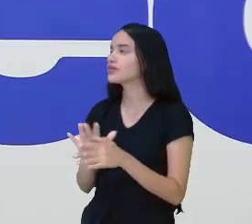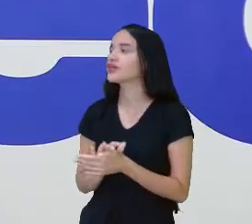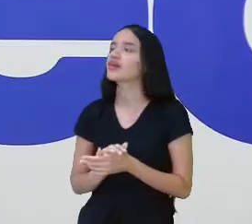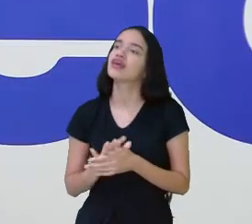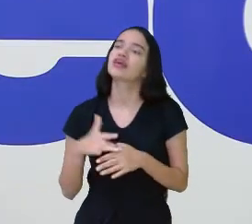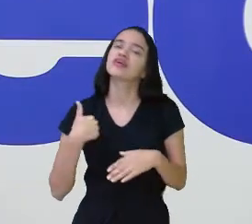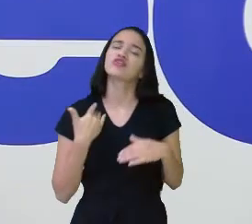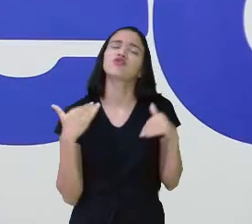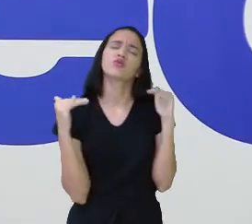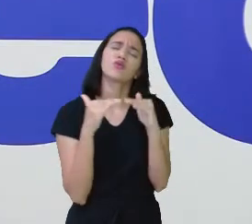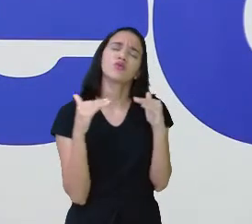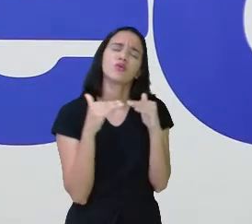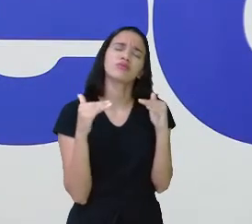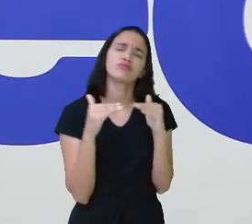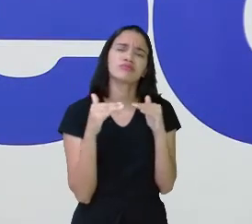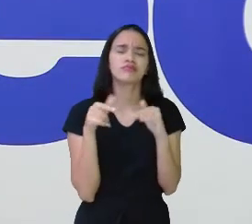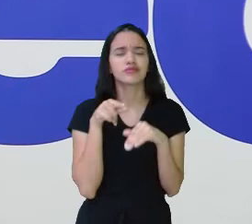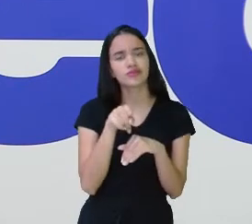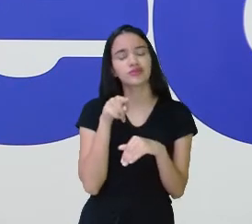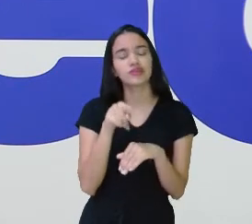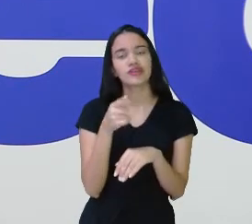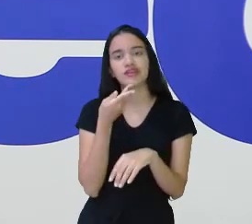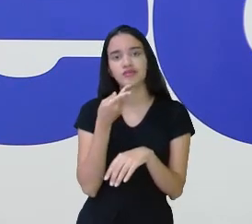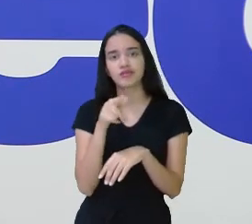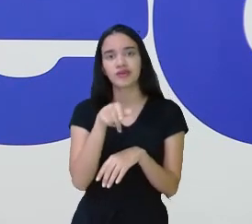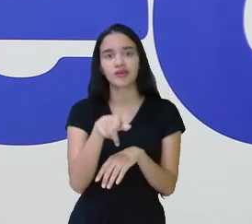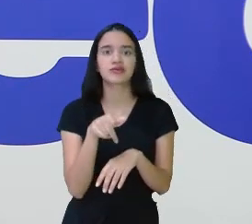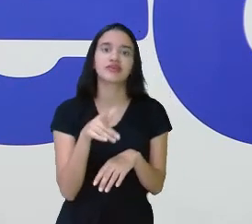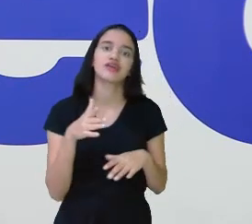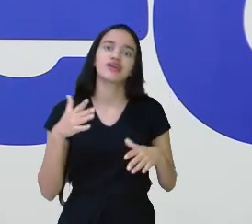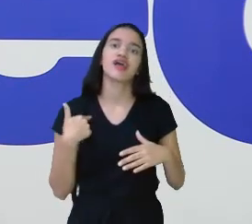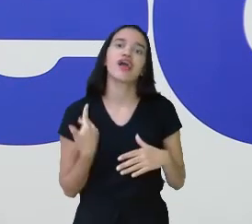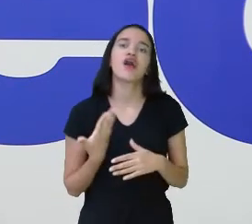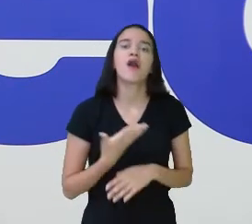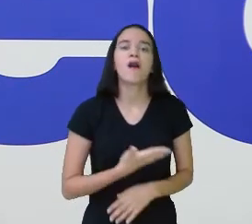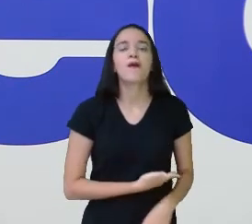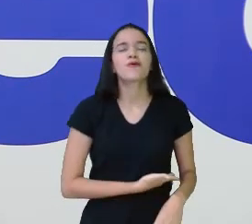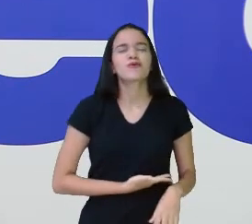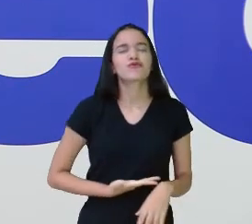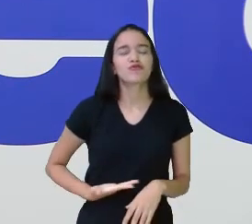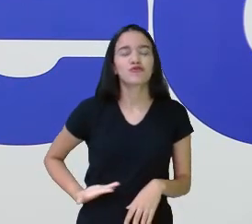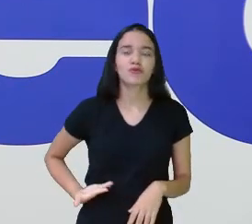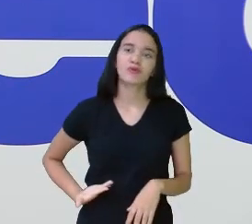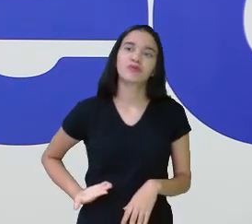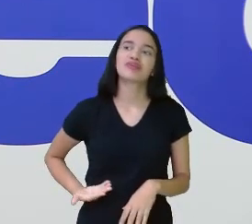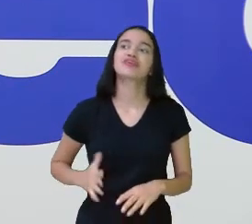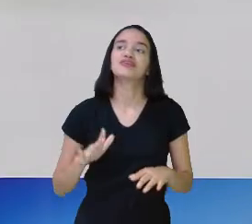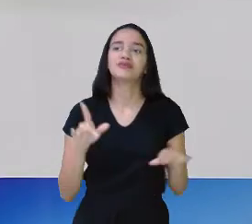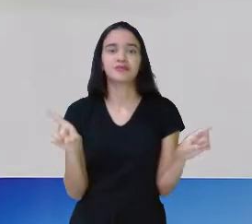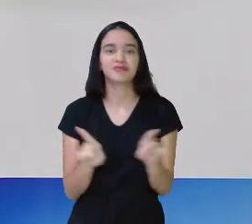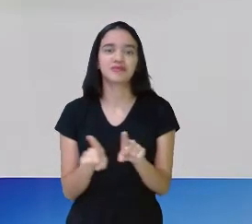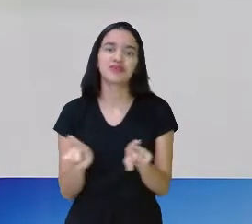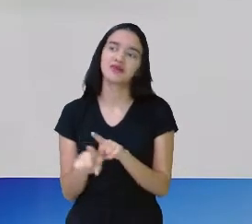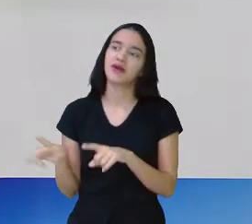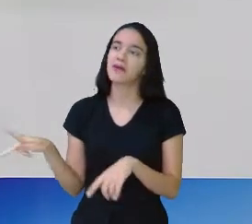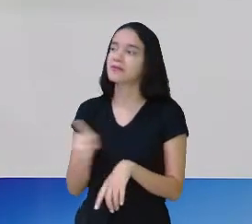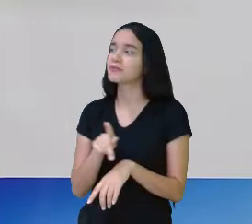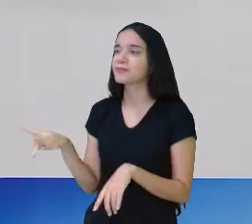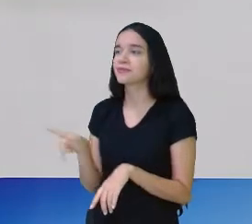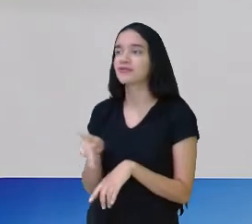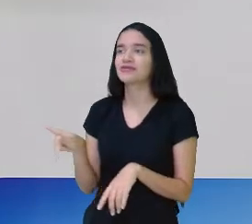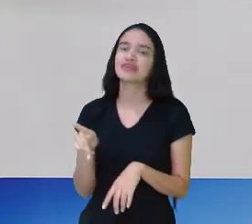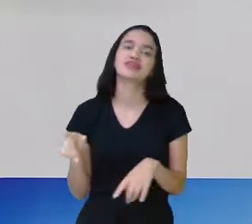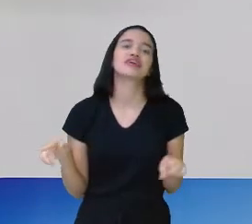Estão concordando com você e disseram que você estava deixando eles com fome, Com com água fome, na né? boca. Inclusive, a professora